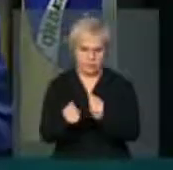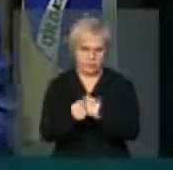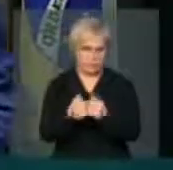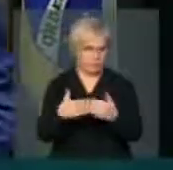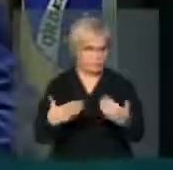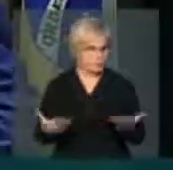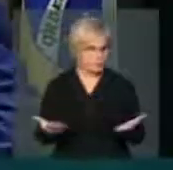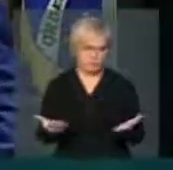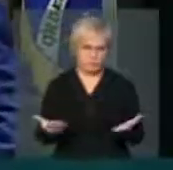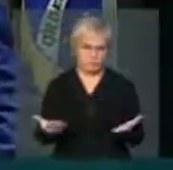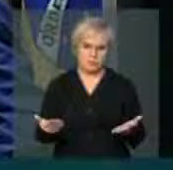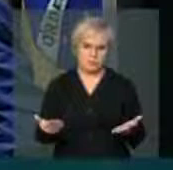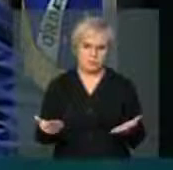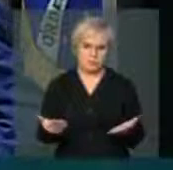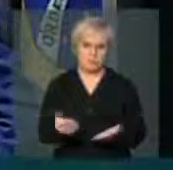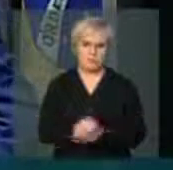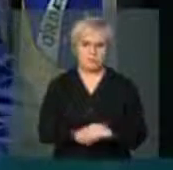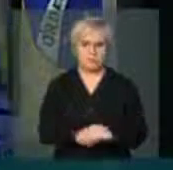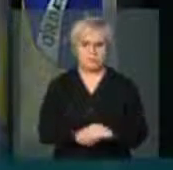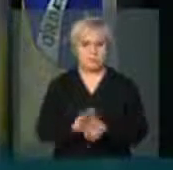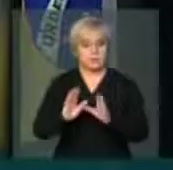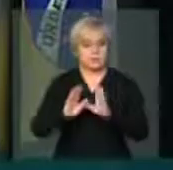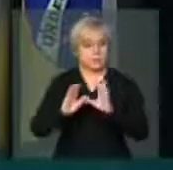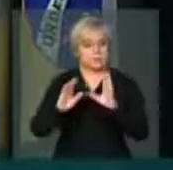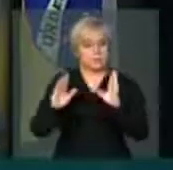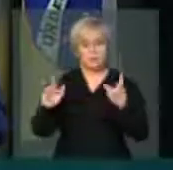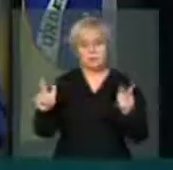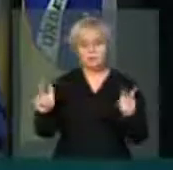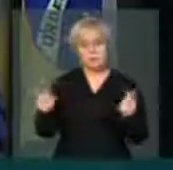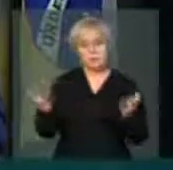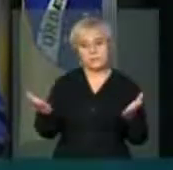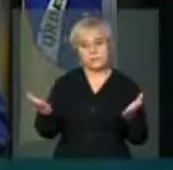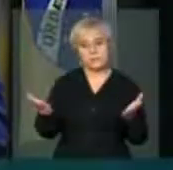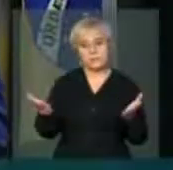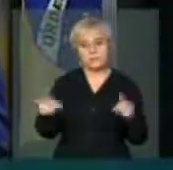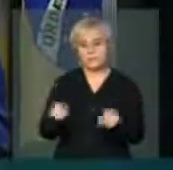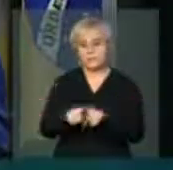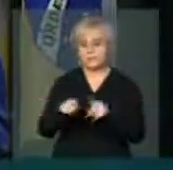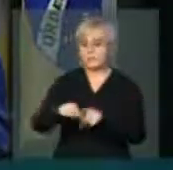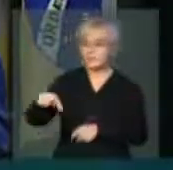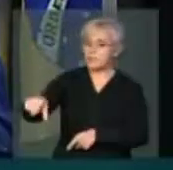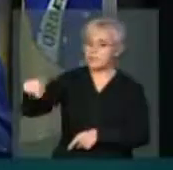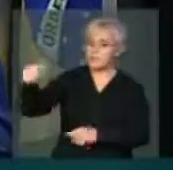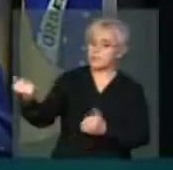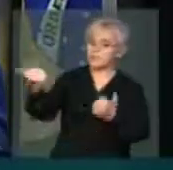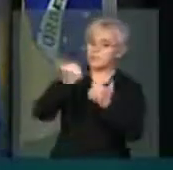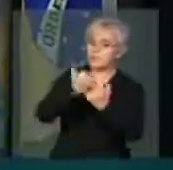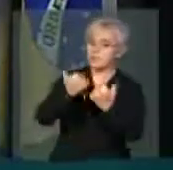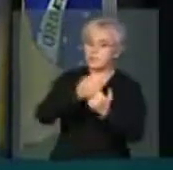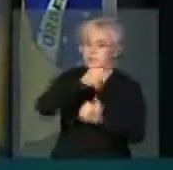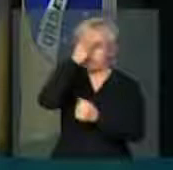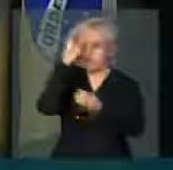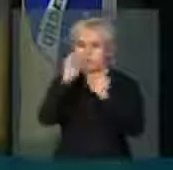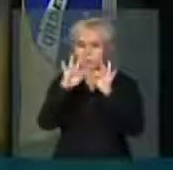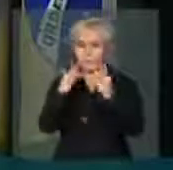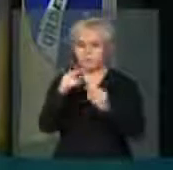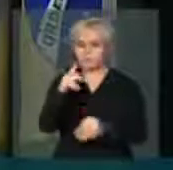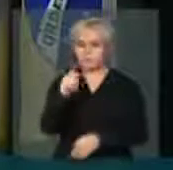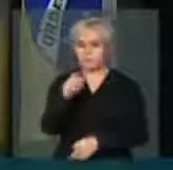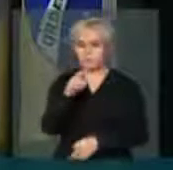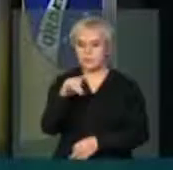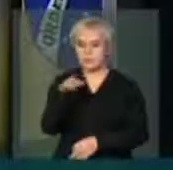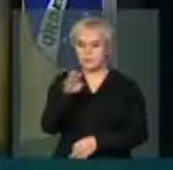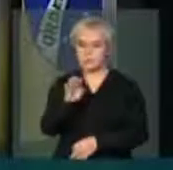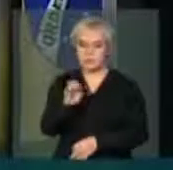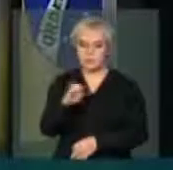do demônio. E, claro, no meio aparente, inclusive numa demonstração absurda de cinismo, o